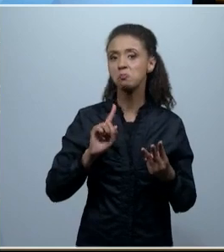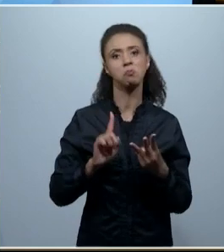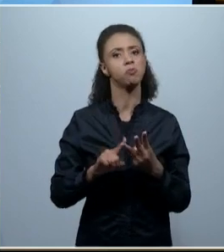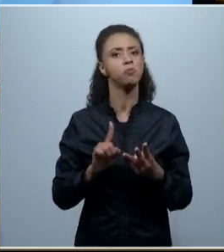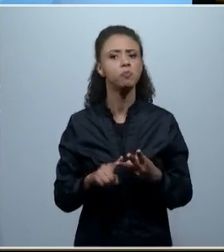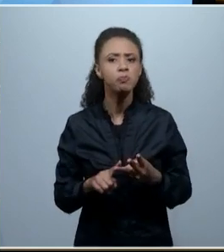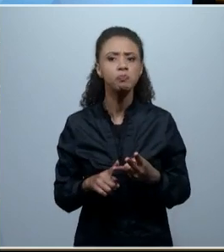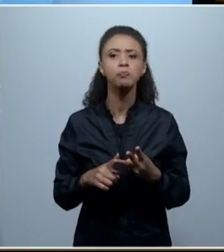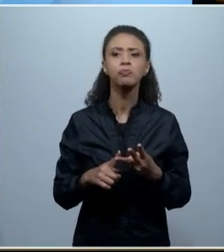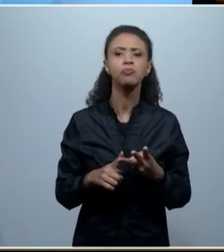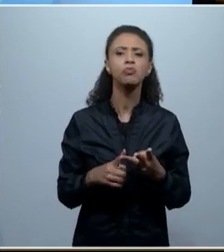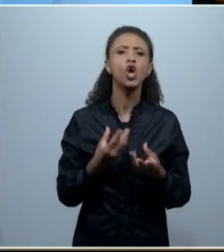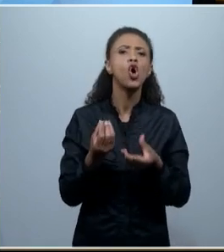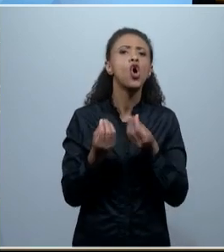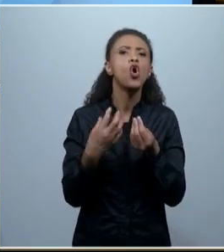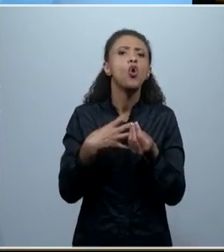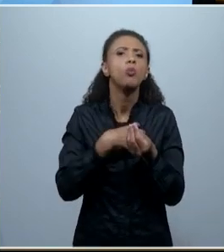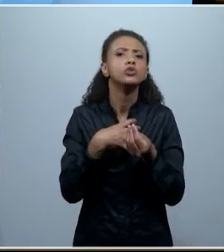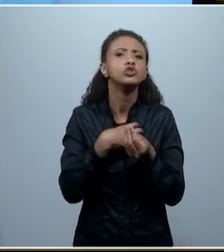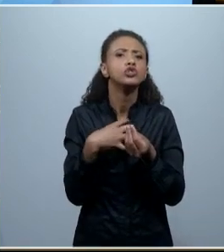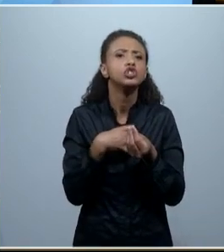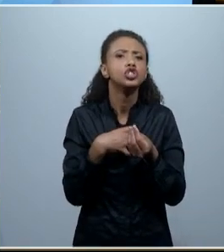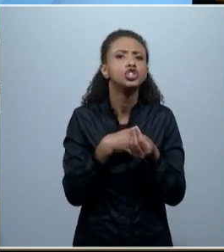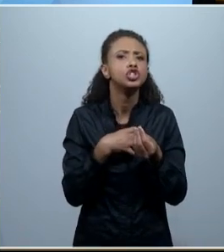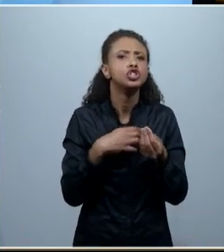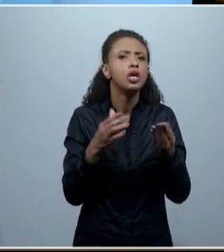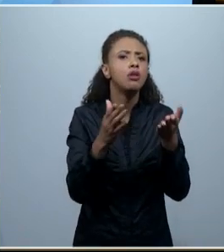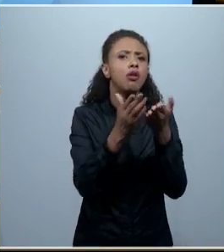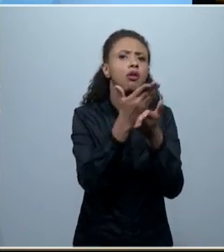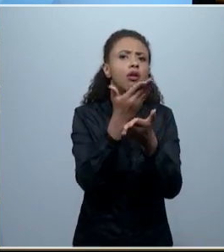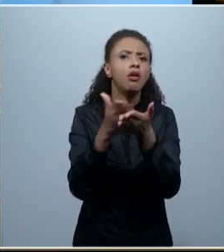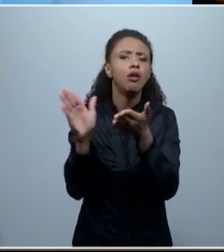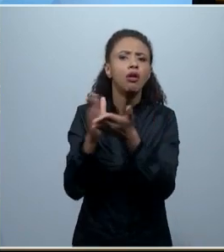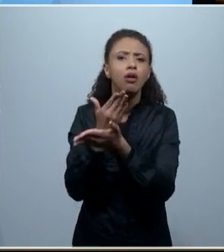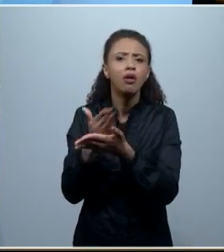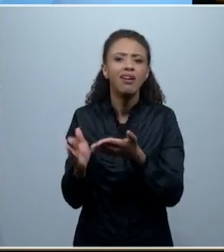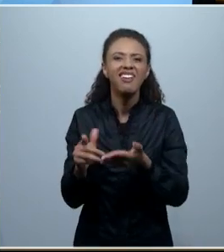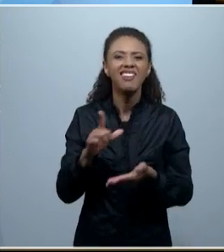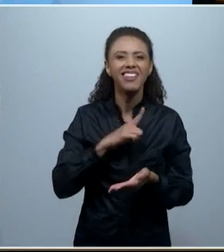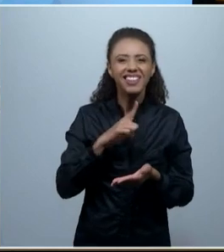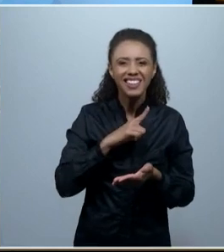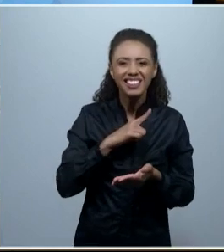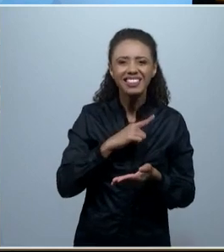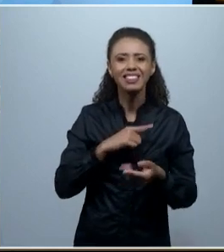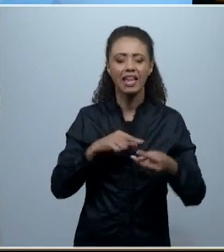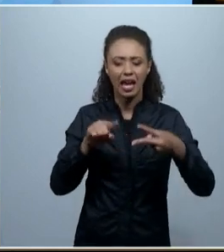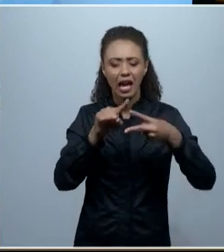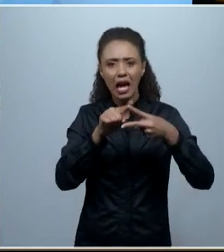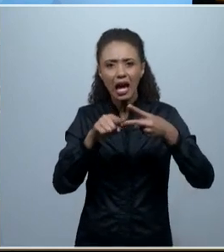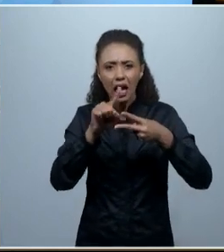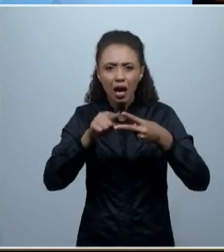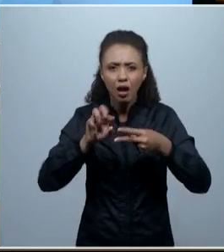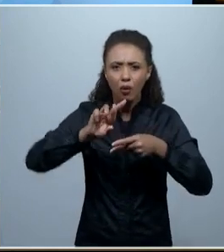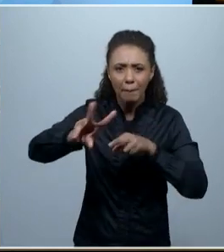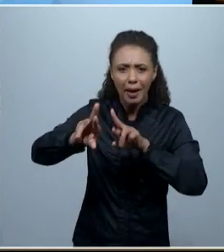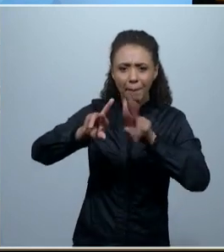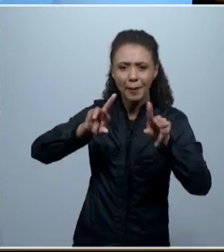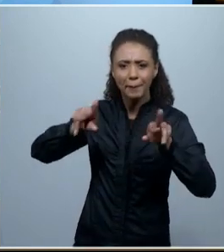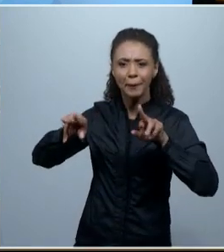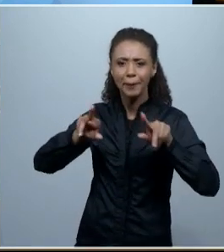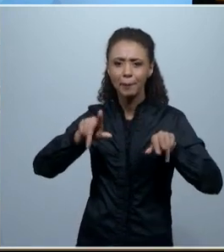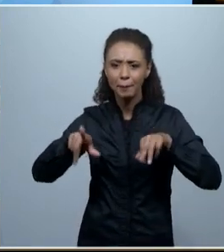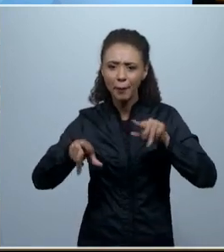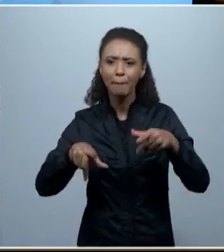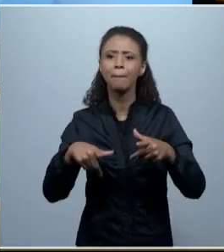são classificados de acordo com os seus ângulos nessa tem triângulos retângulos que possuem um ângulo reto você tem triângulo sob todos os ângulos